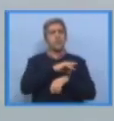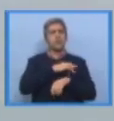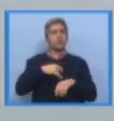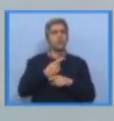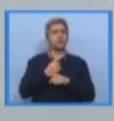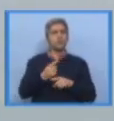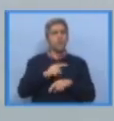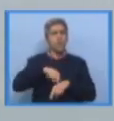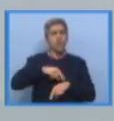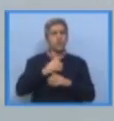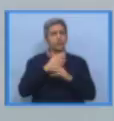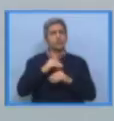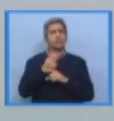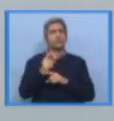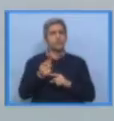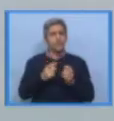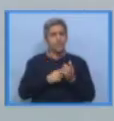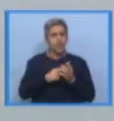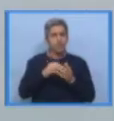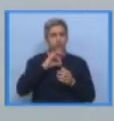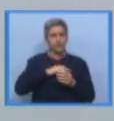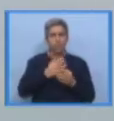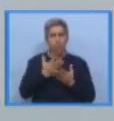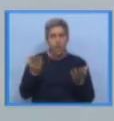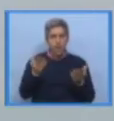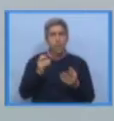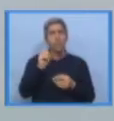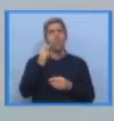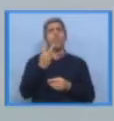âmbito de horas extraordinárias? É por falta de profissionais, por